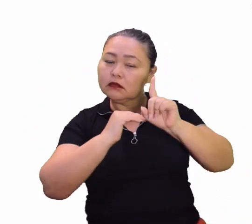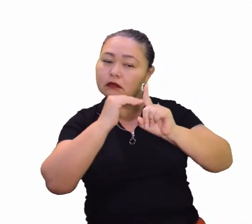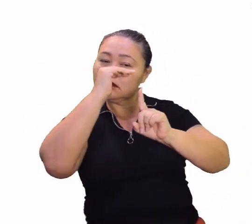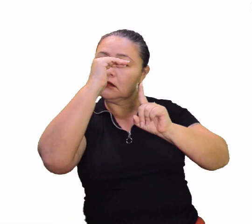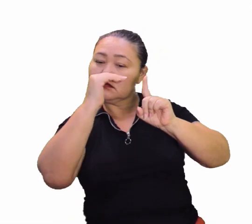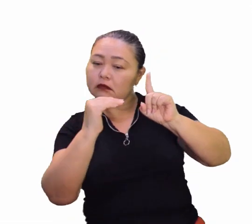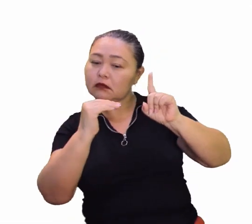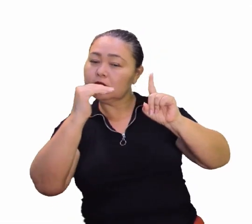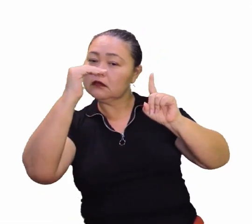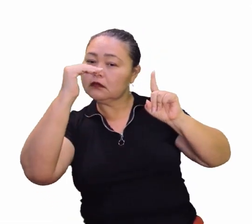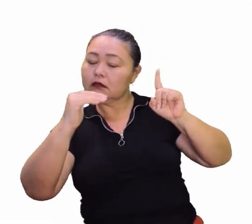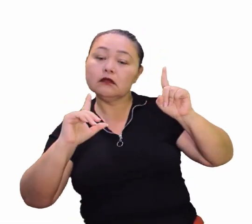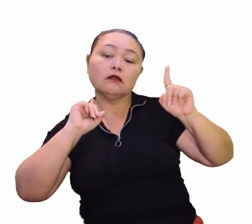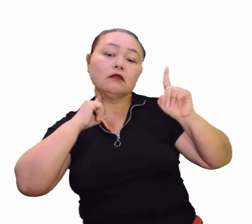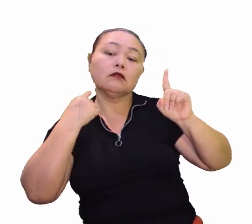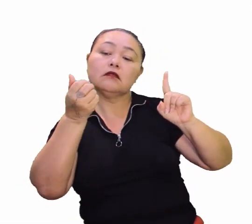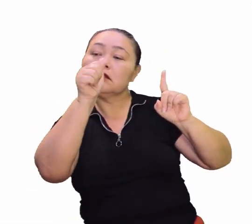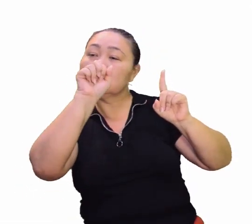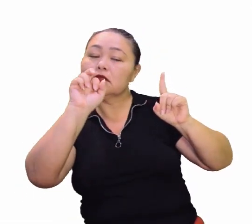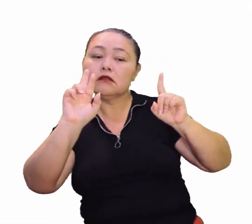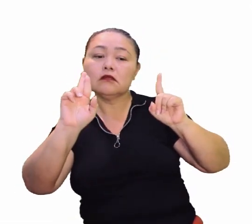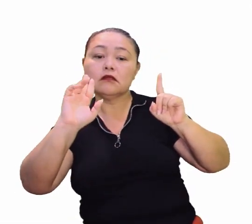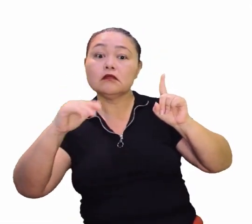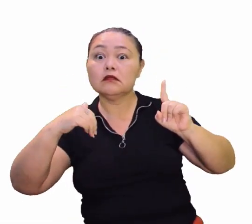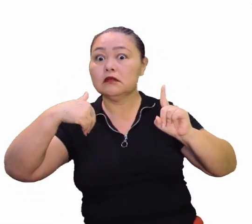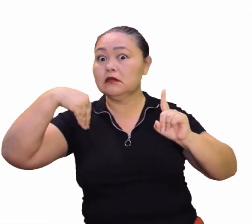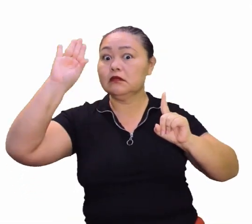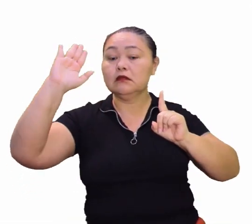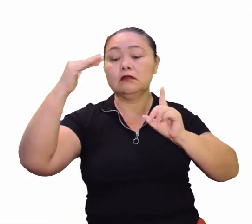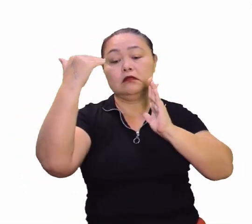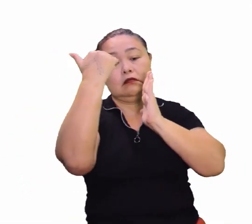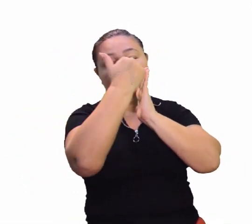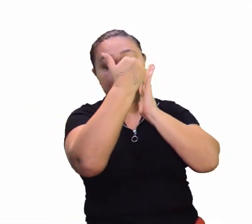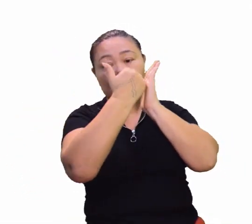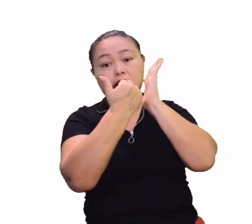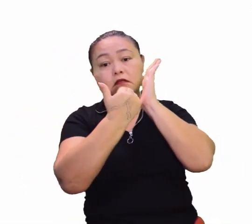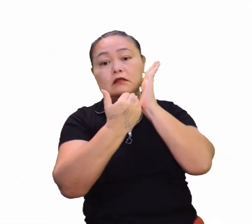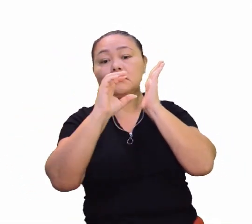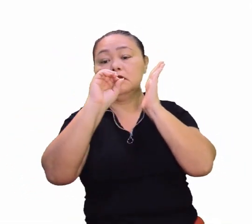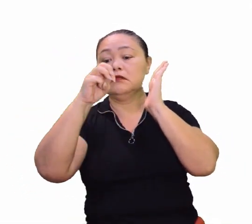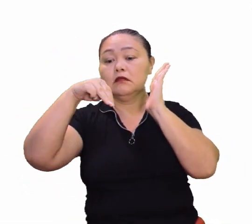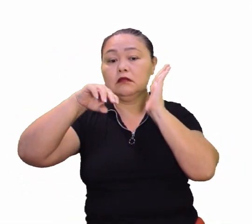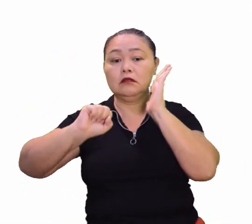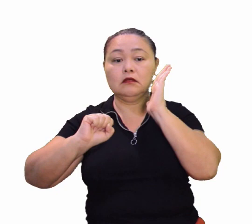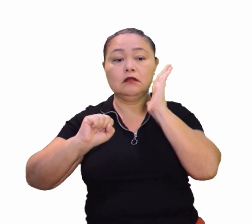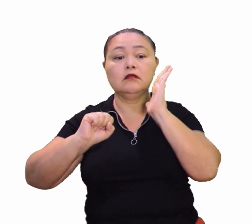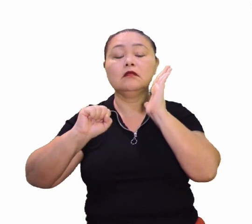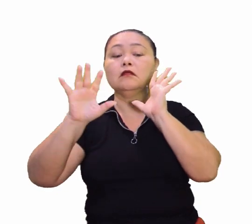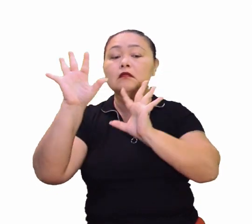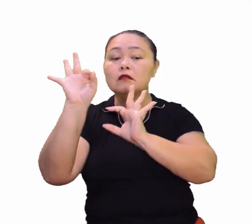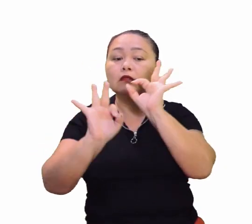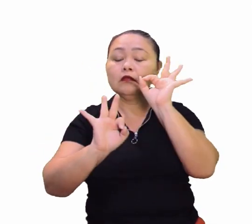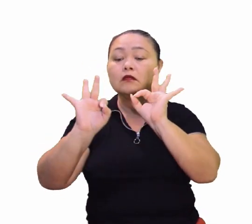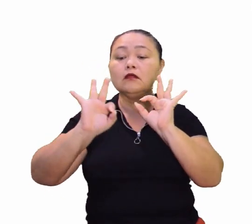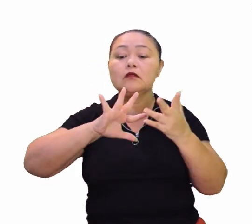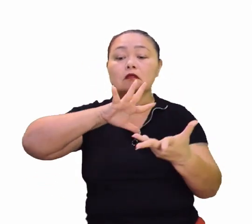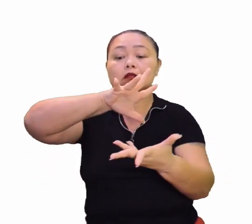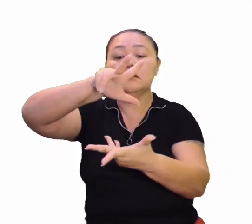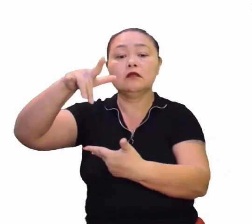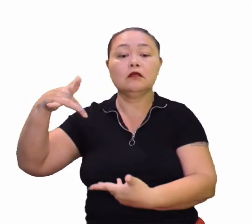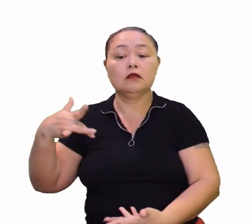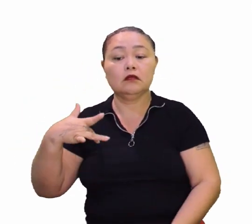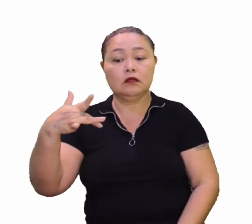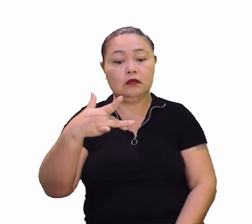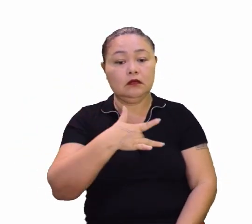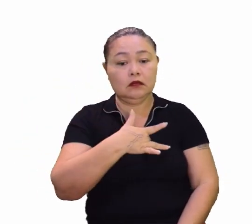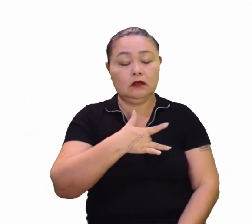de poluição do ar que ultrapassam os limites estabelecidos pela OMS, que é a Organização